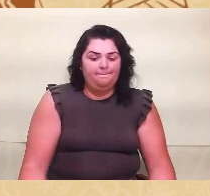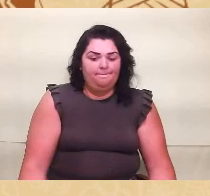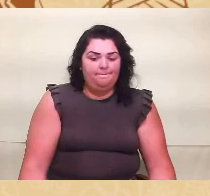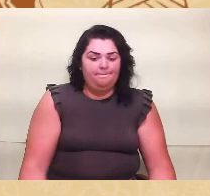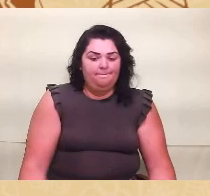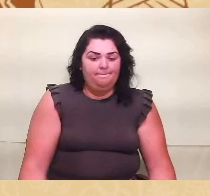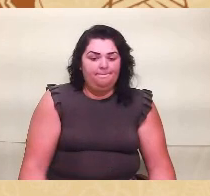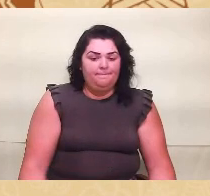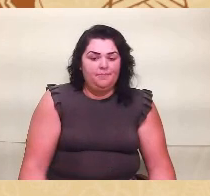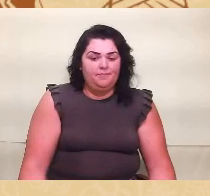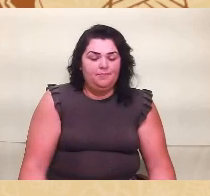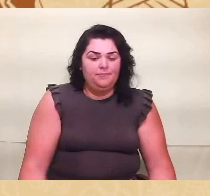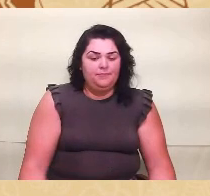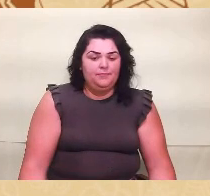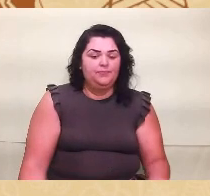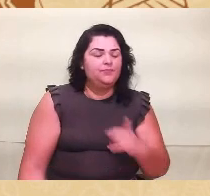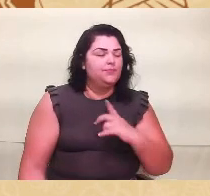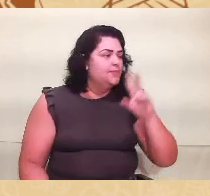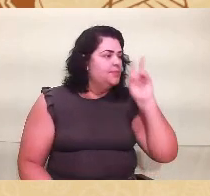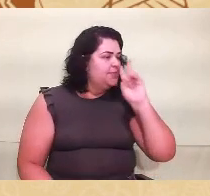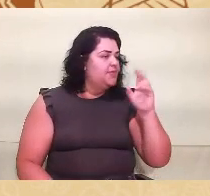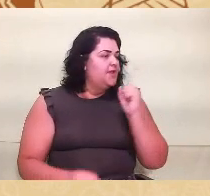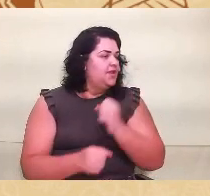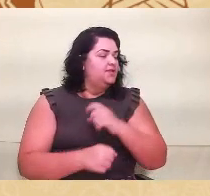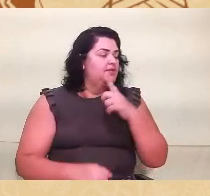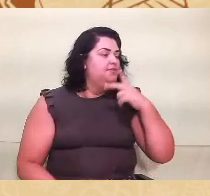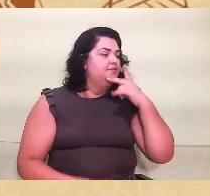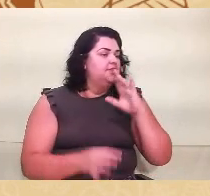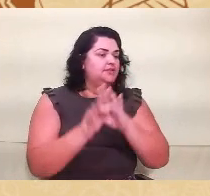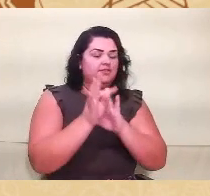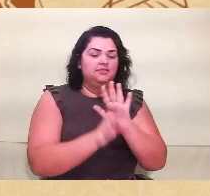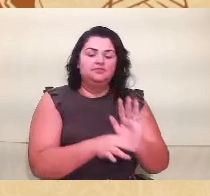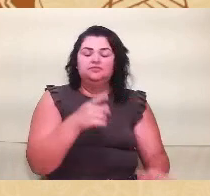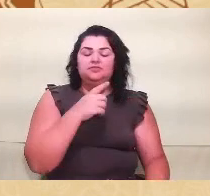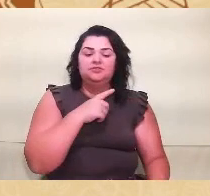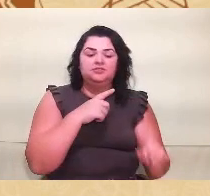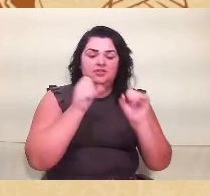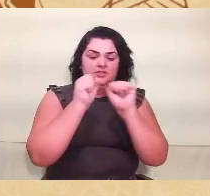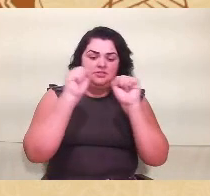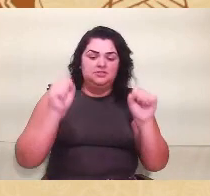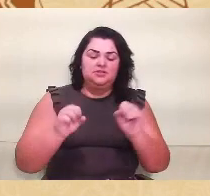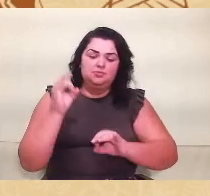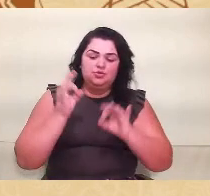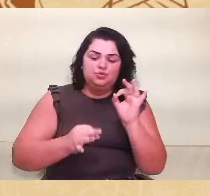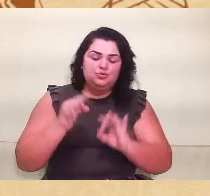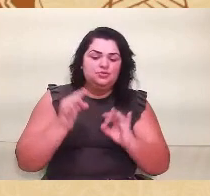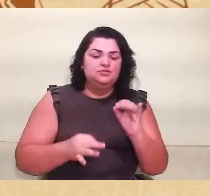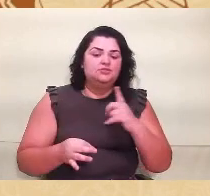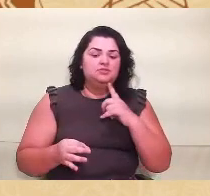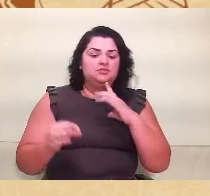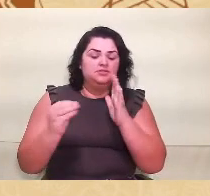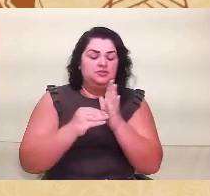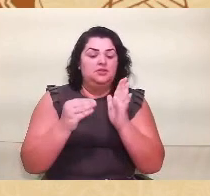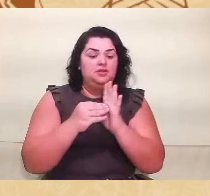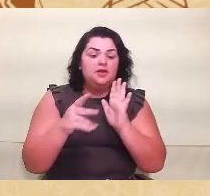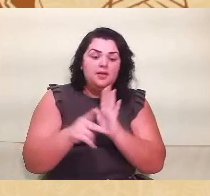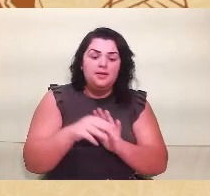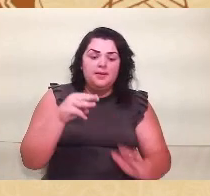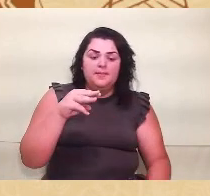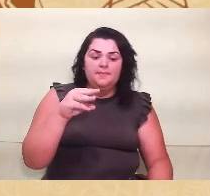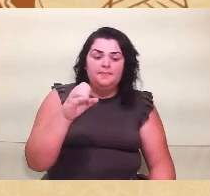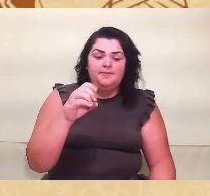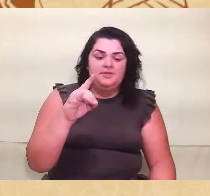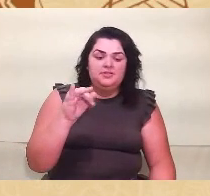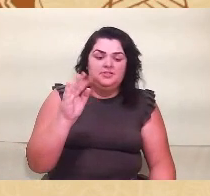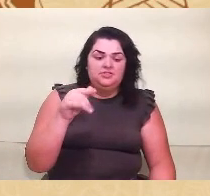Eu li há alguns anos um texto que falava do sistema de justiça Mibiá-Guarani, eu peço perdão por não saber